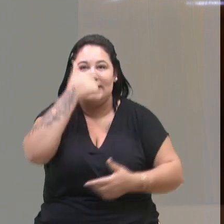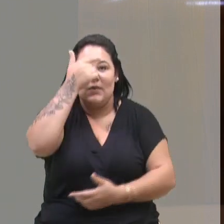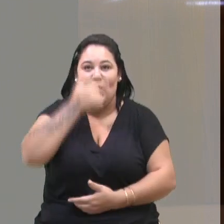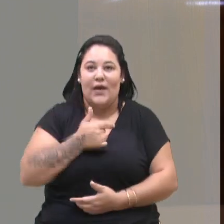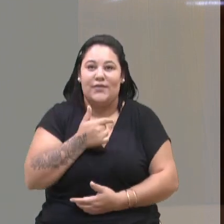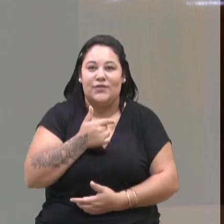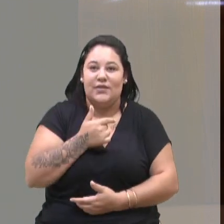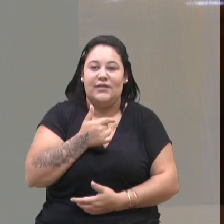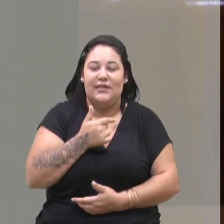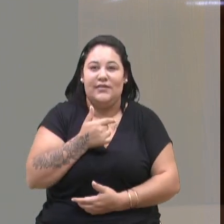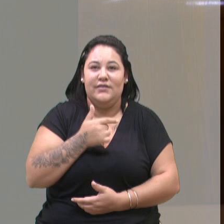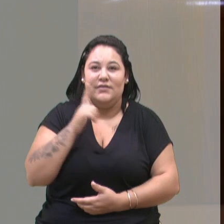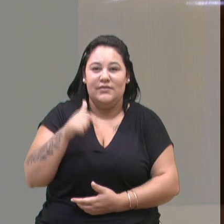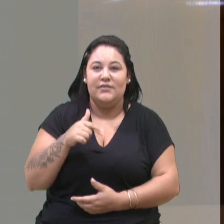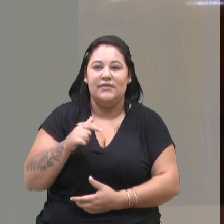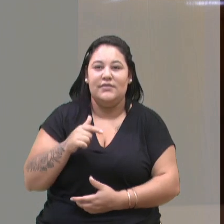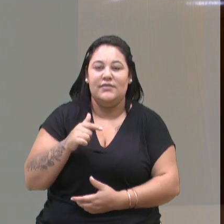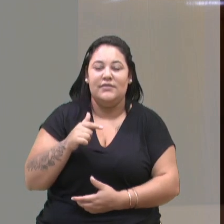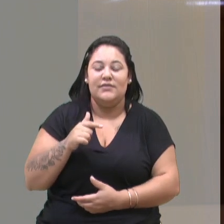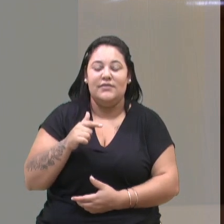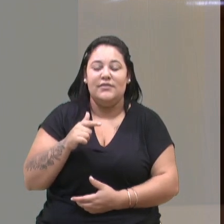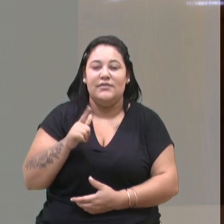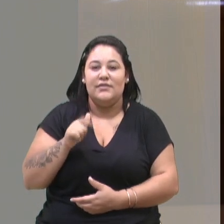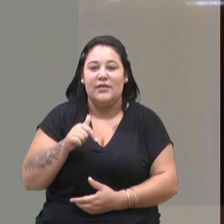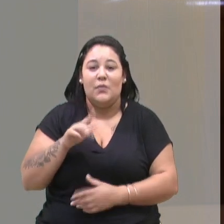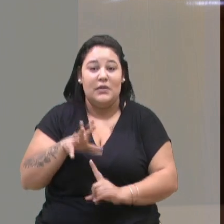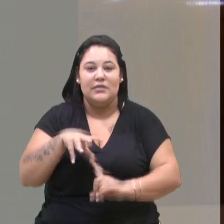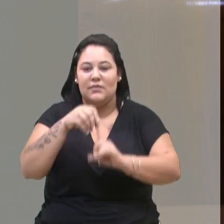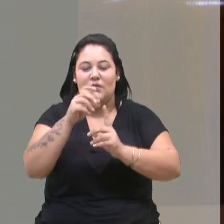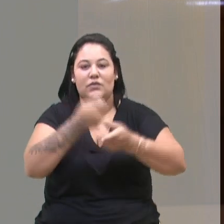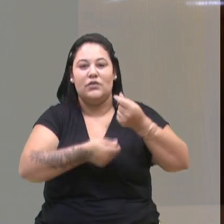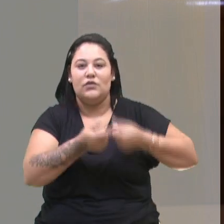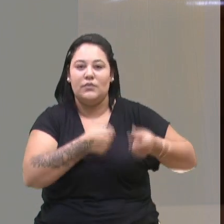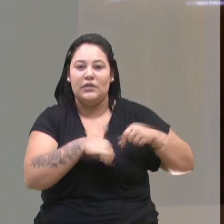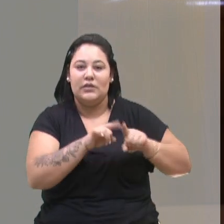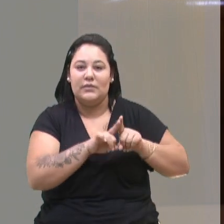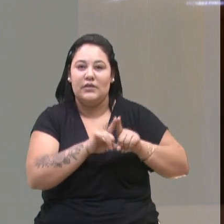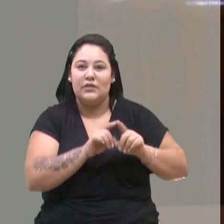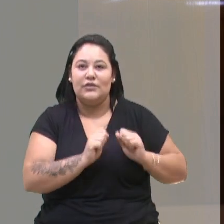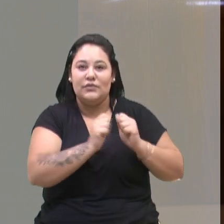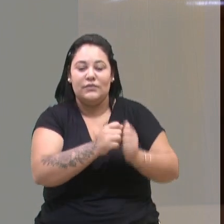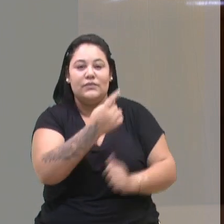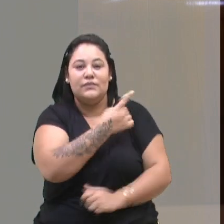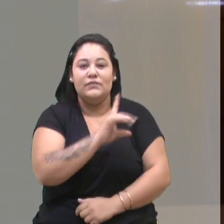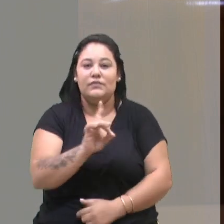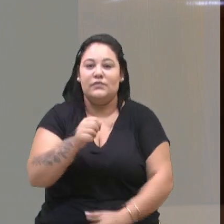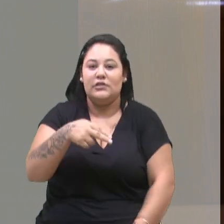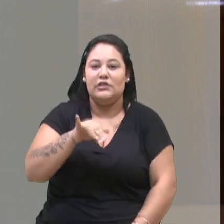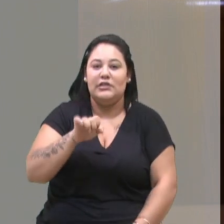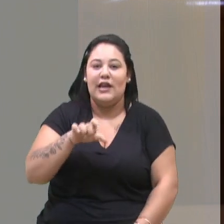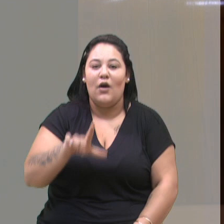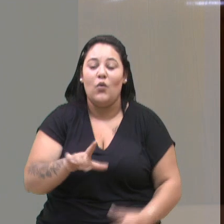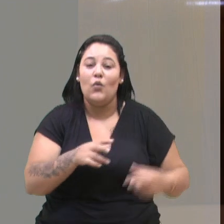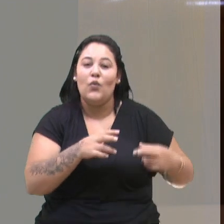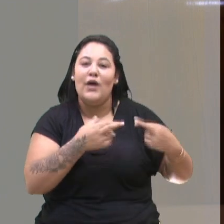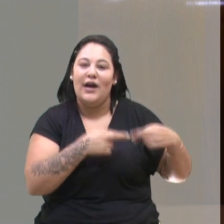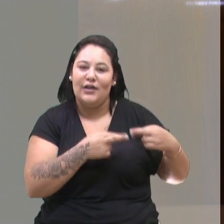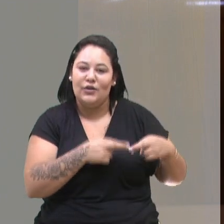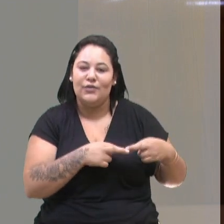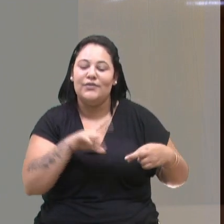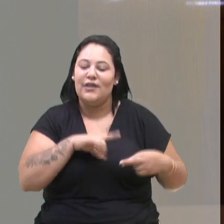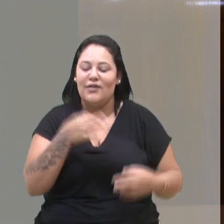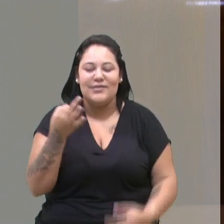hoje, é um grande vetor da economia, e aqui com o seu Daniel Randon, sem dúvida, um dos